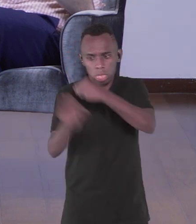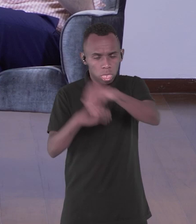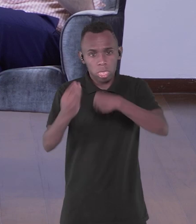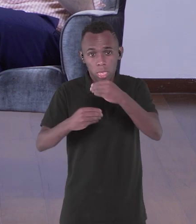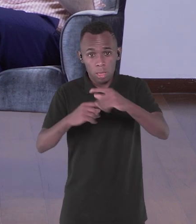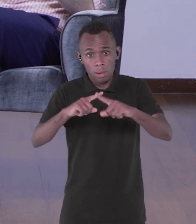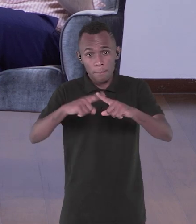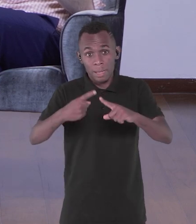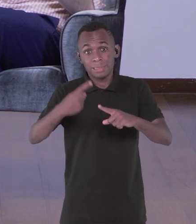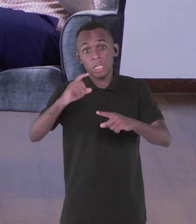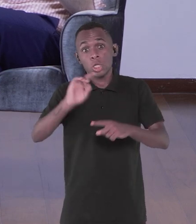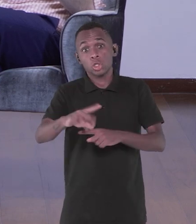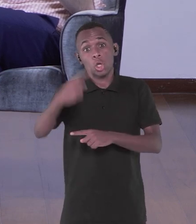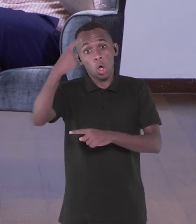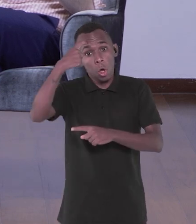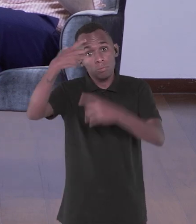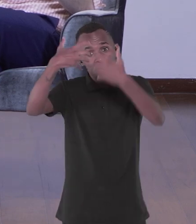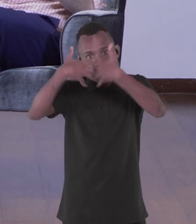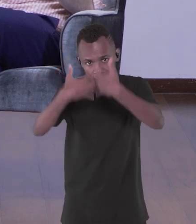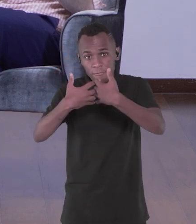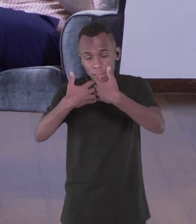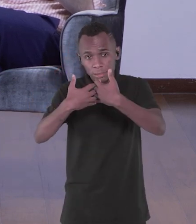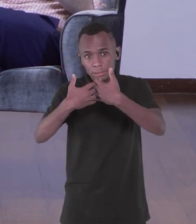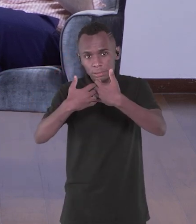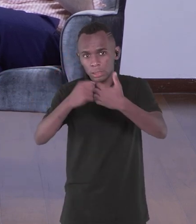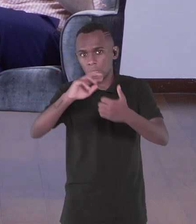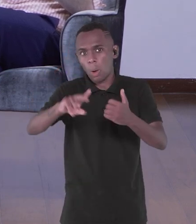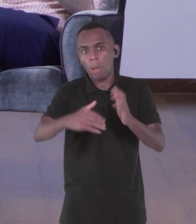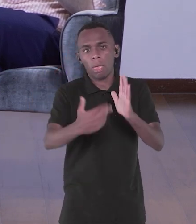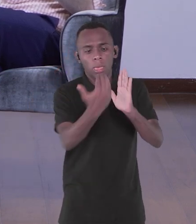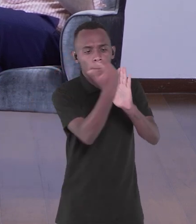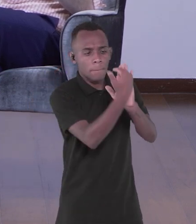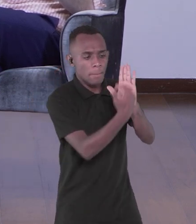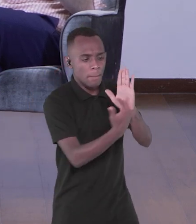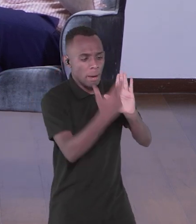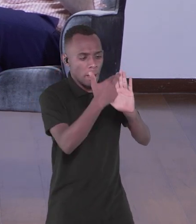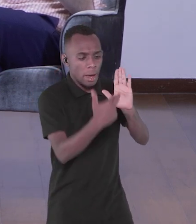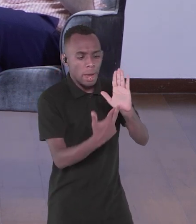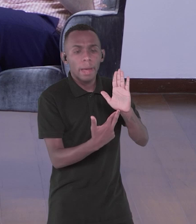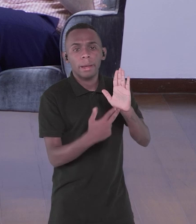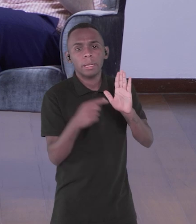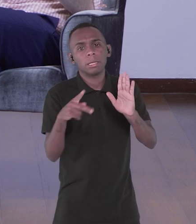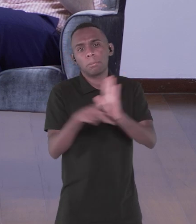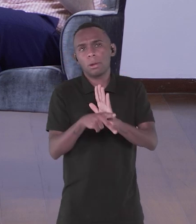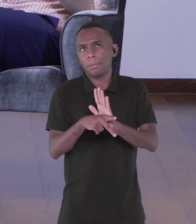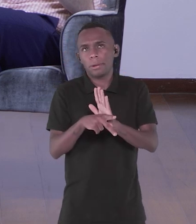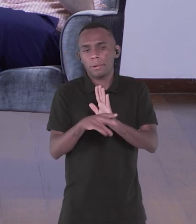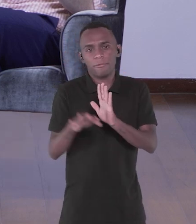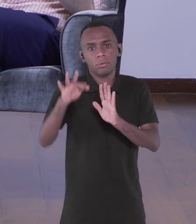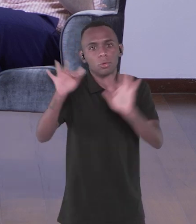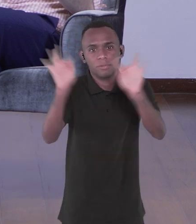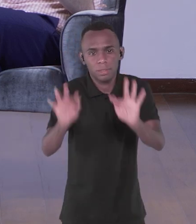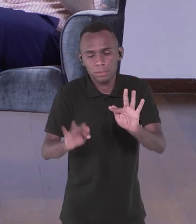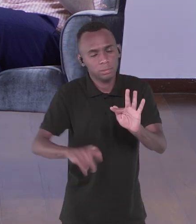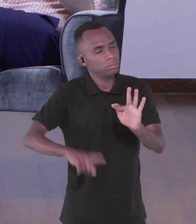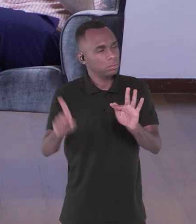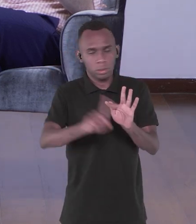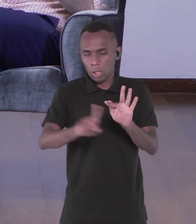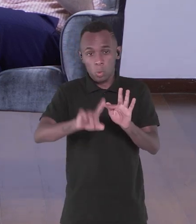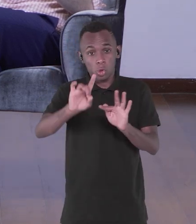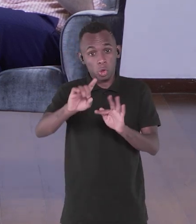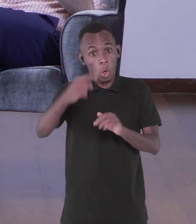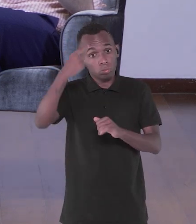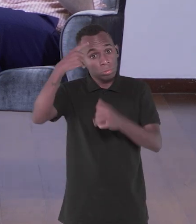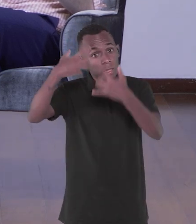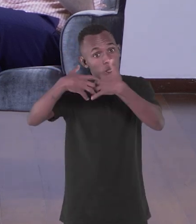livro, com um receituário, faça isso e serão felizes. Não. Essas são perguntas que a gente precisa fazer.